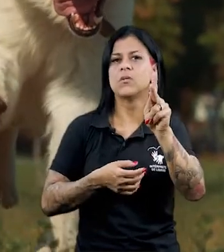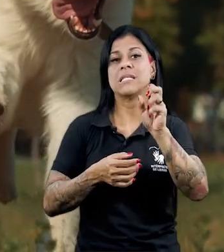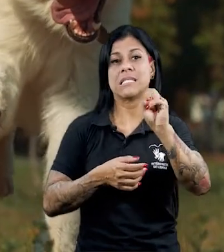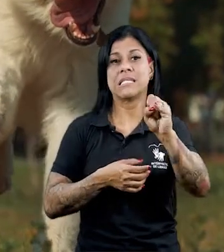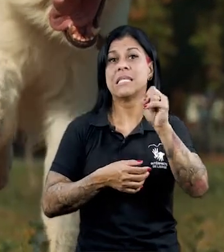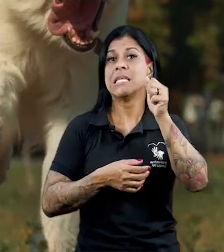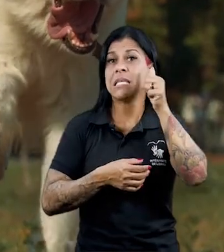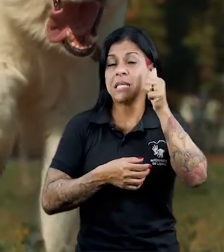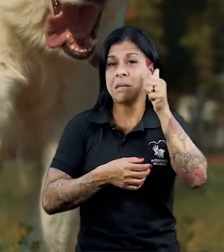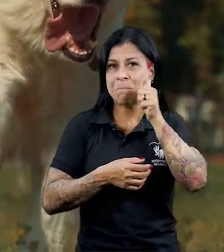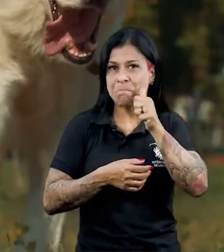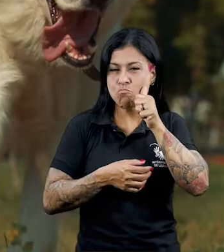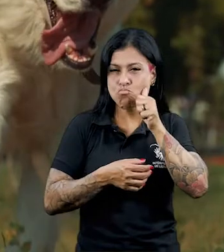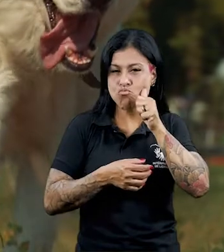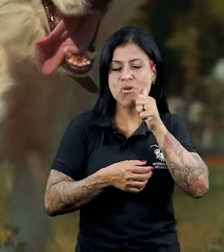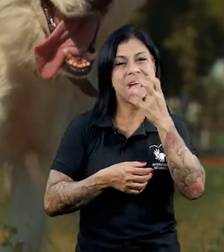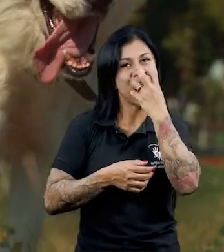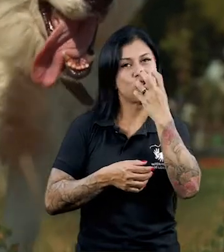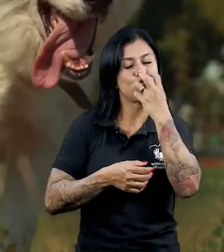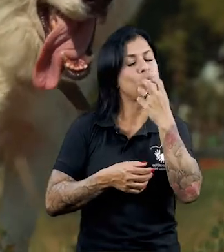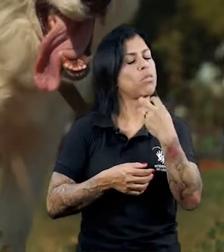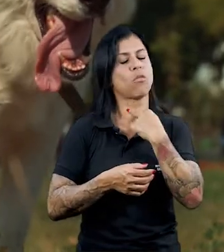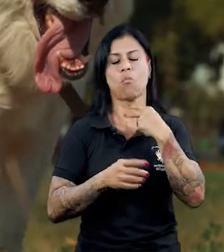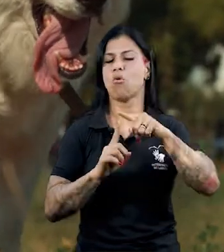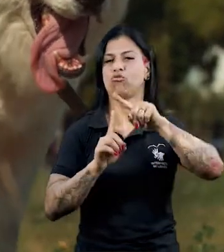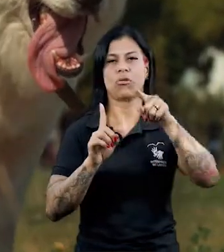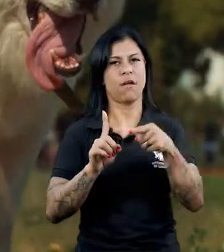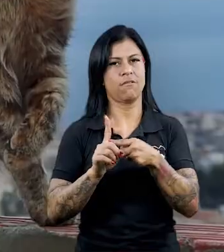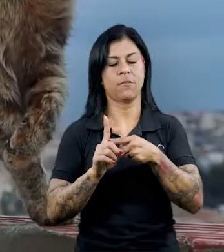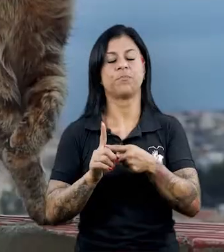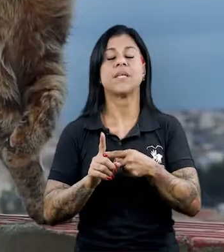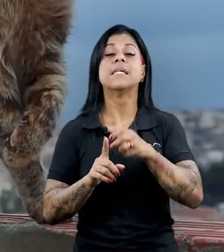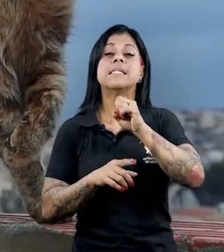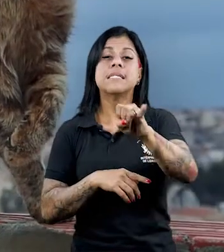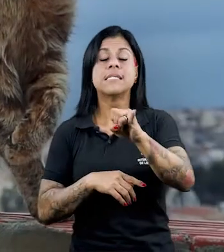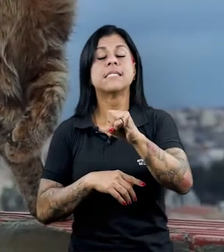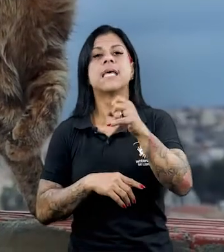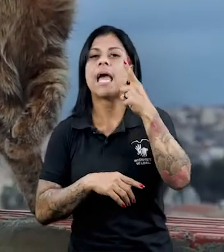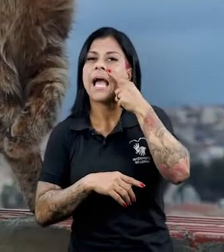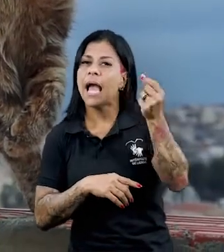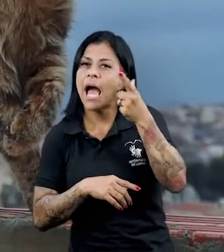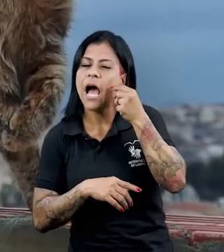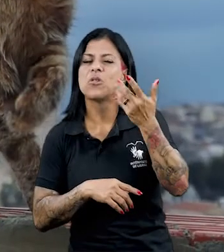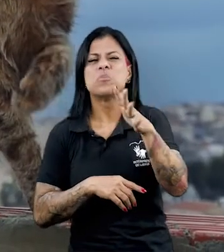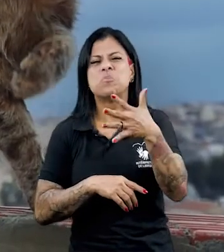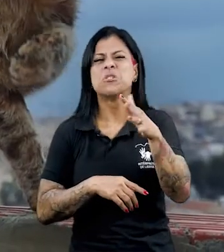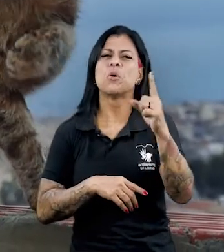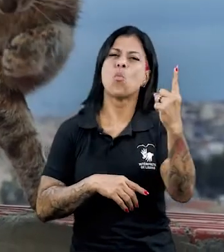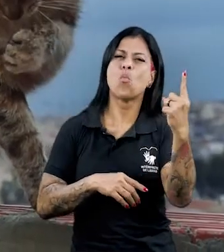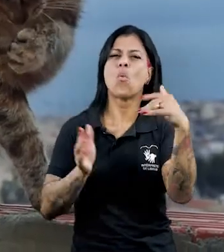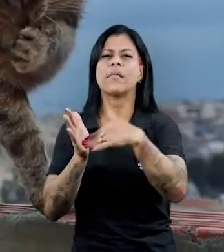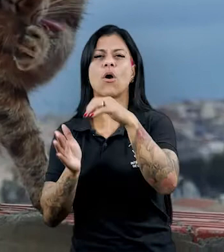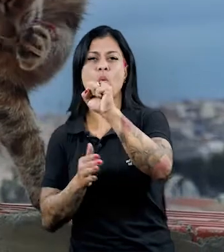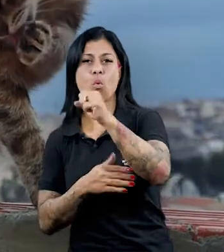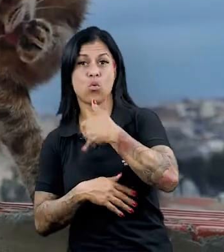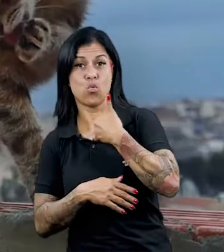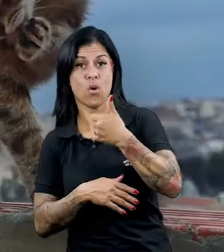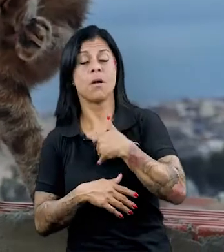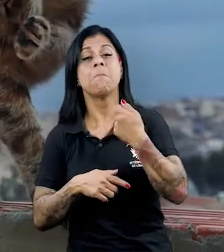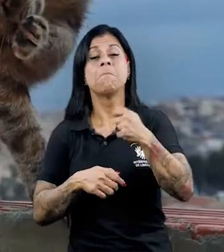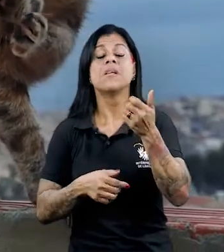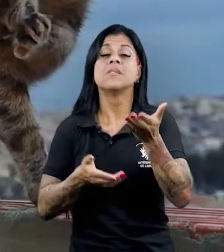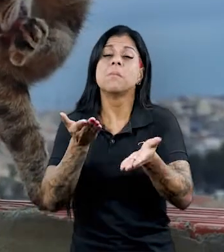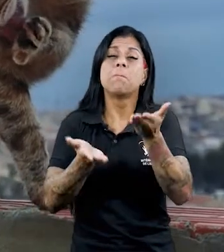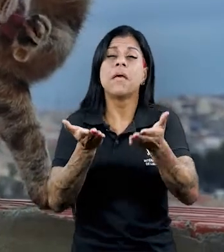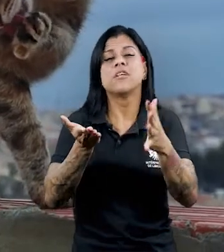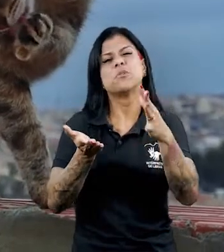quilos, se o animal for fêmea, não estar gestante ou lactante. Já em gatos, o animal tem que ter entre 1 e 8 anos,